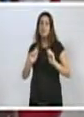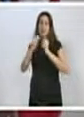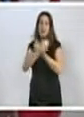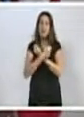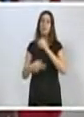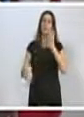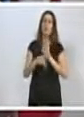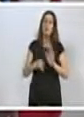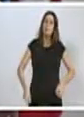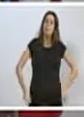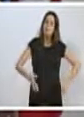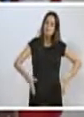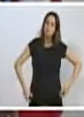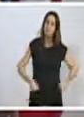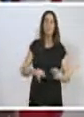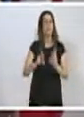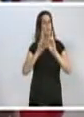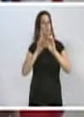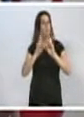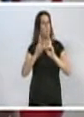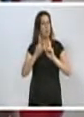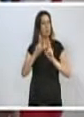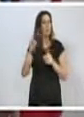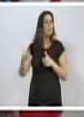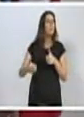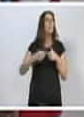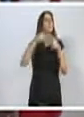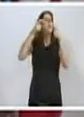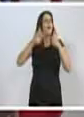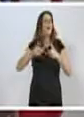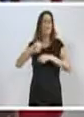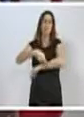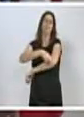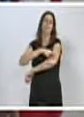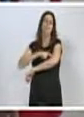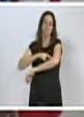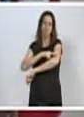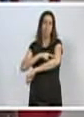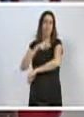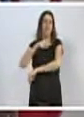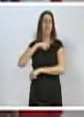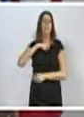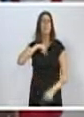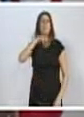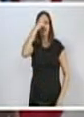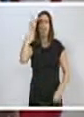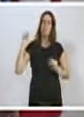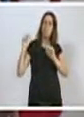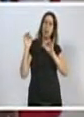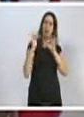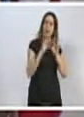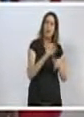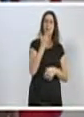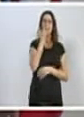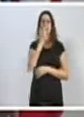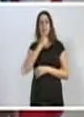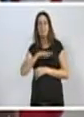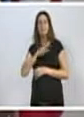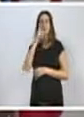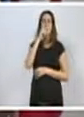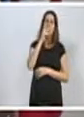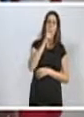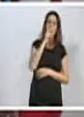que o primeiro seja instalado no Parque Ramiro Rídigan, onde há um fluxo maior de crianças, de pais